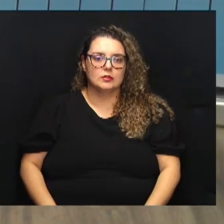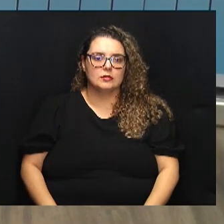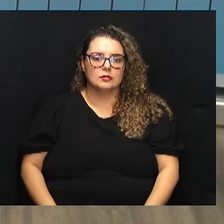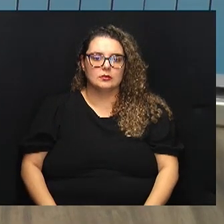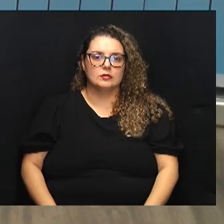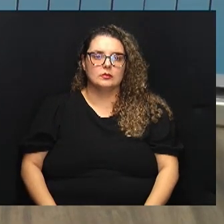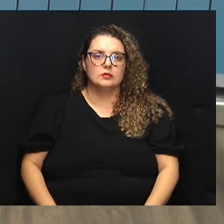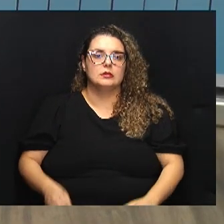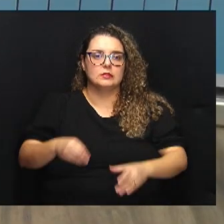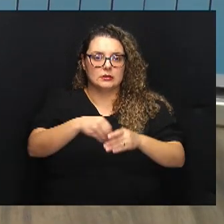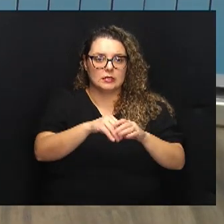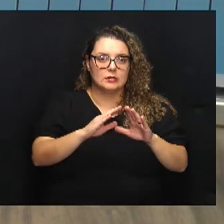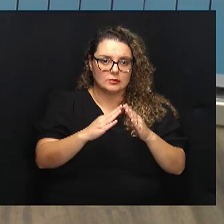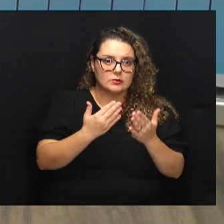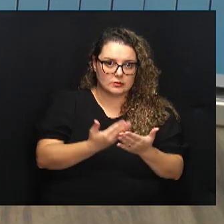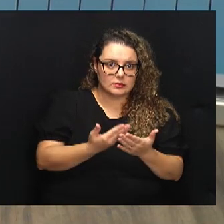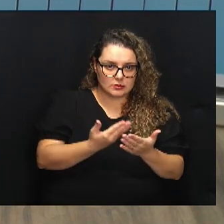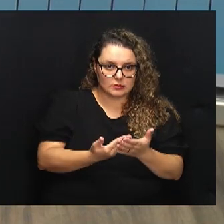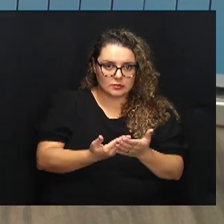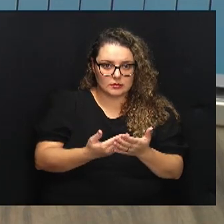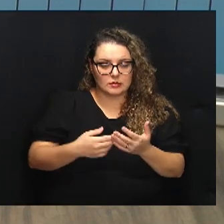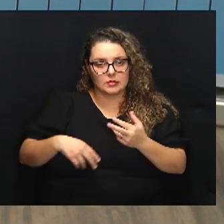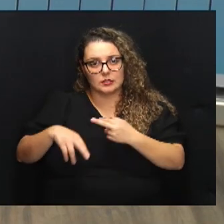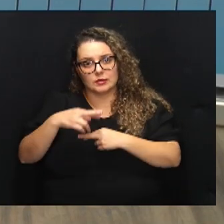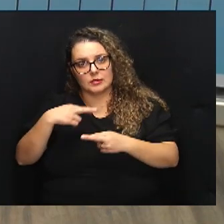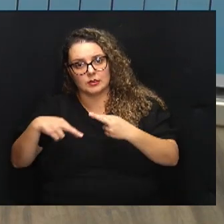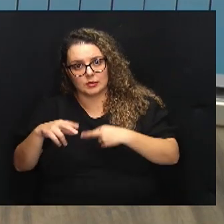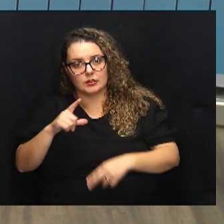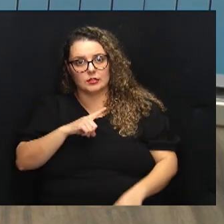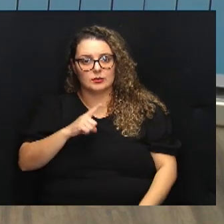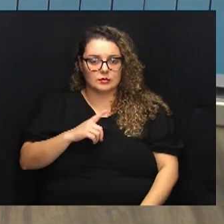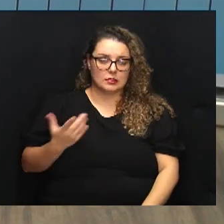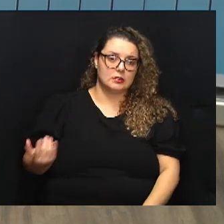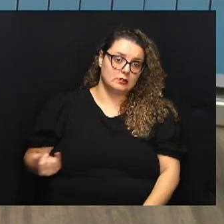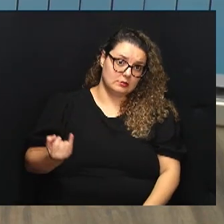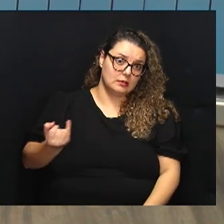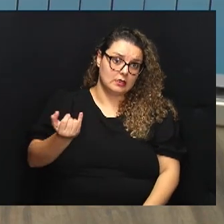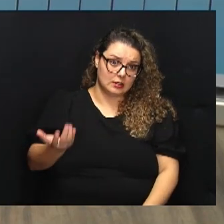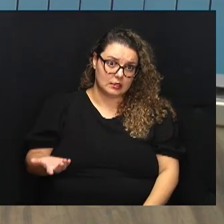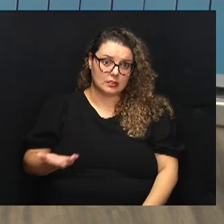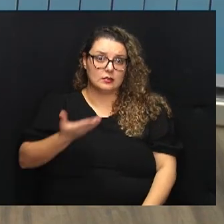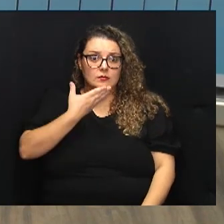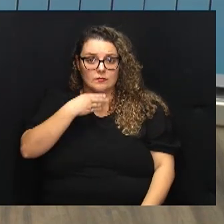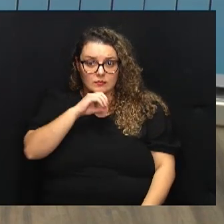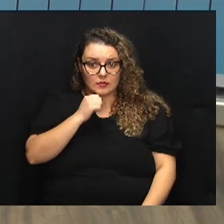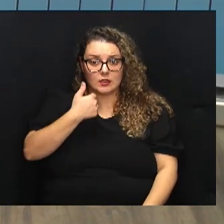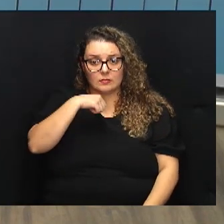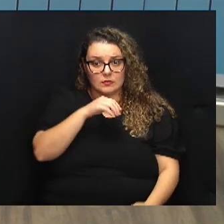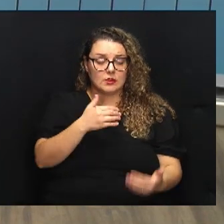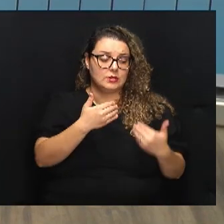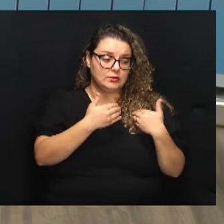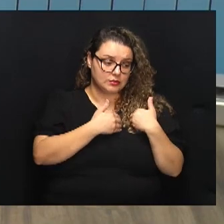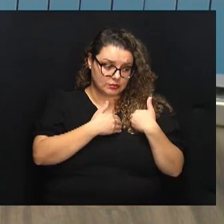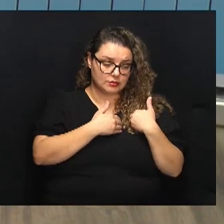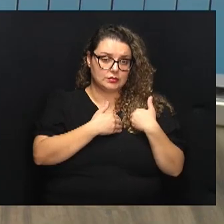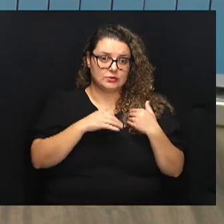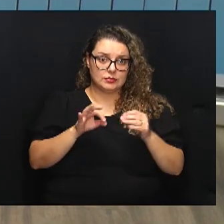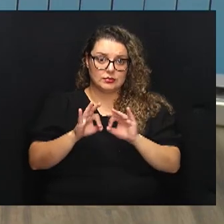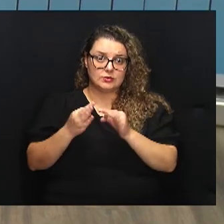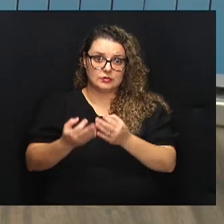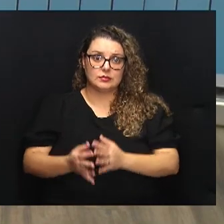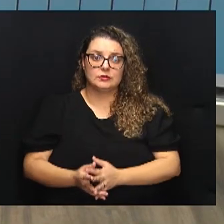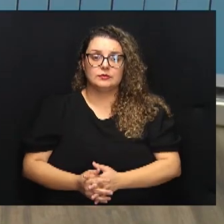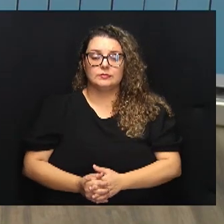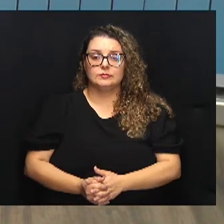na escola e a relação que teve, né, a importância de pais, de responsáveis e de familiares na